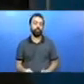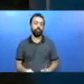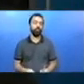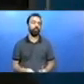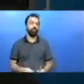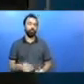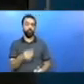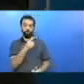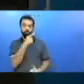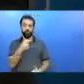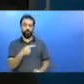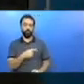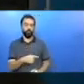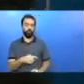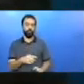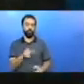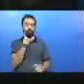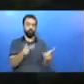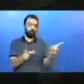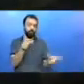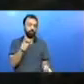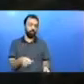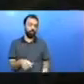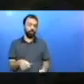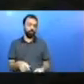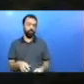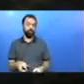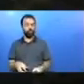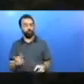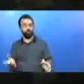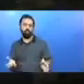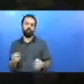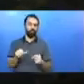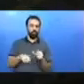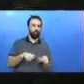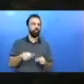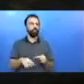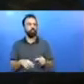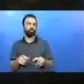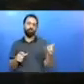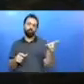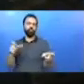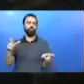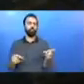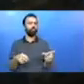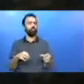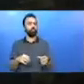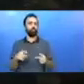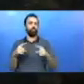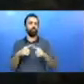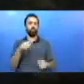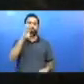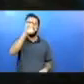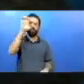versões dessa história, a mãe Catirina e o pai Francisco eram escravos ou eram negros que trabalhavam na fazenda. Isso representa, nos